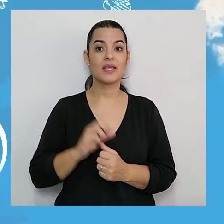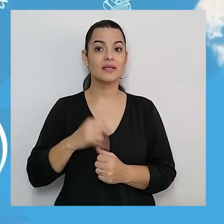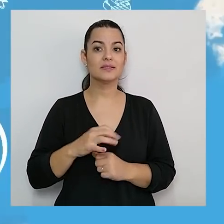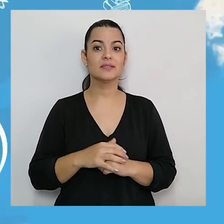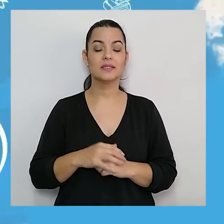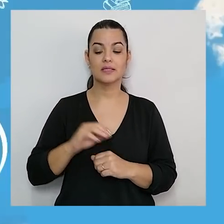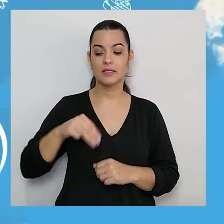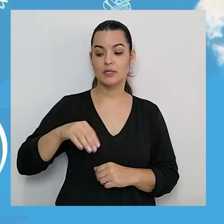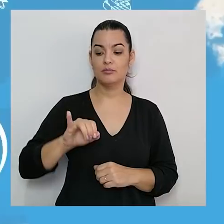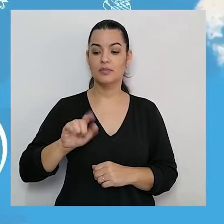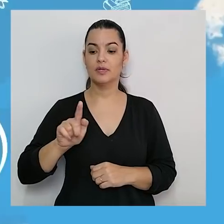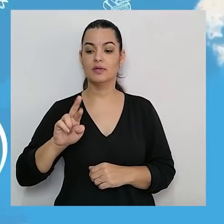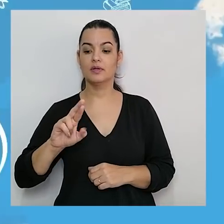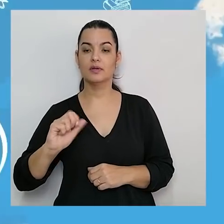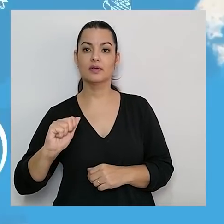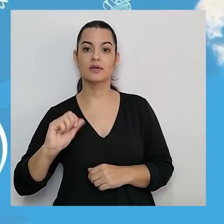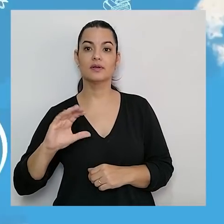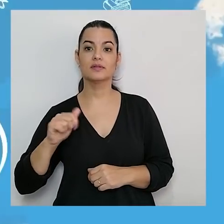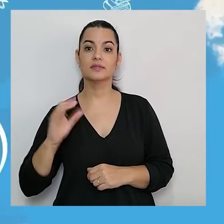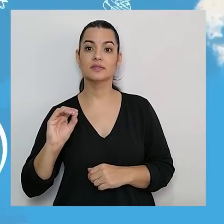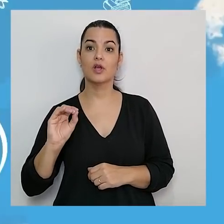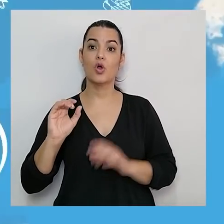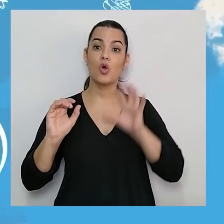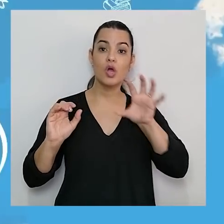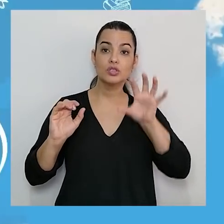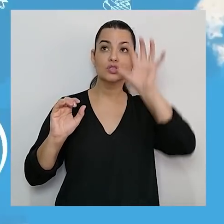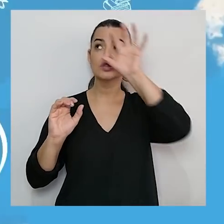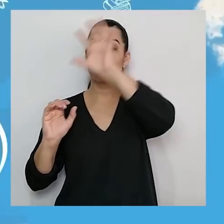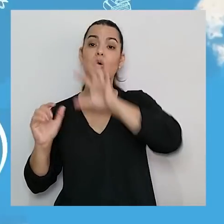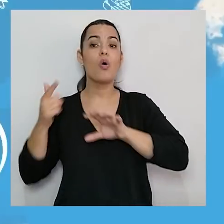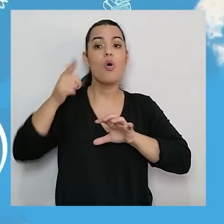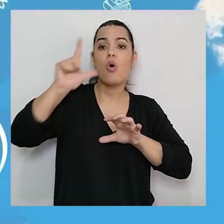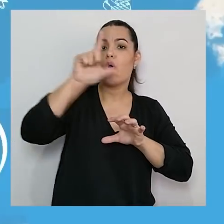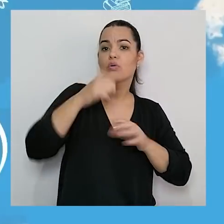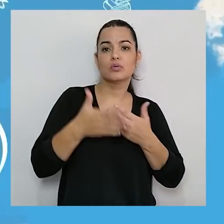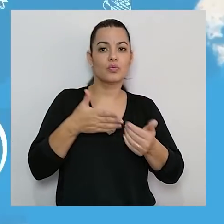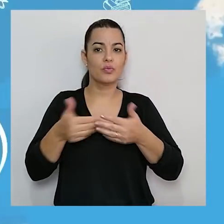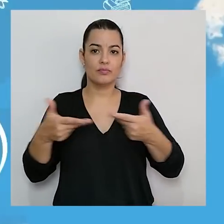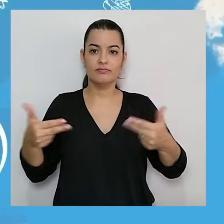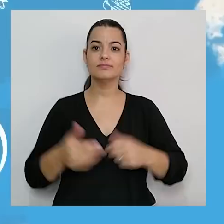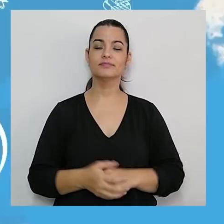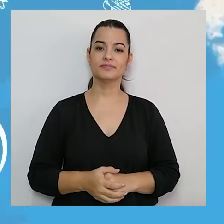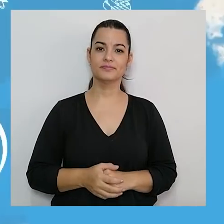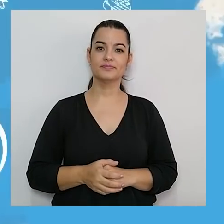acontecer com a migração para qualquer outra região aqui do nosso país.